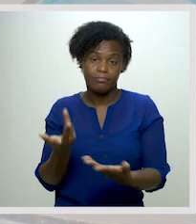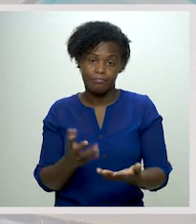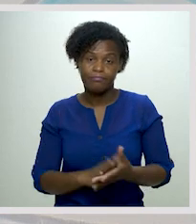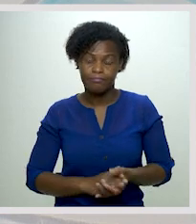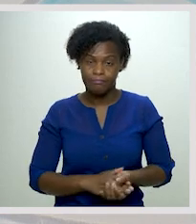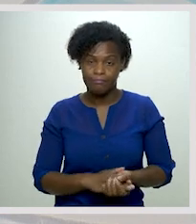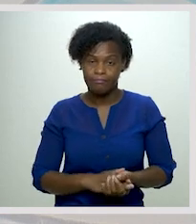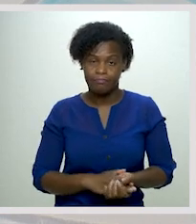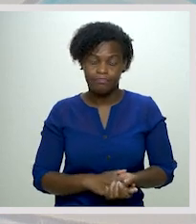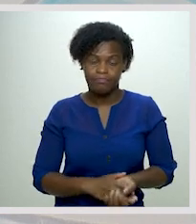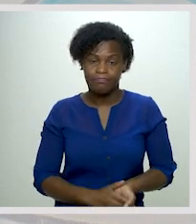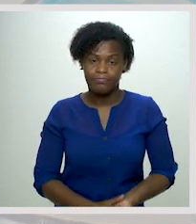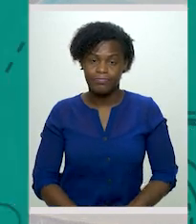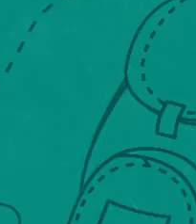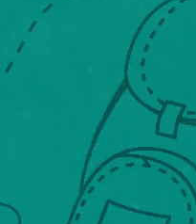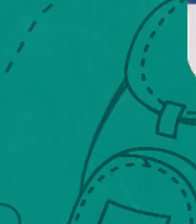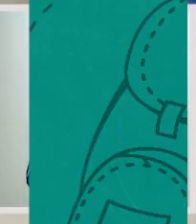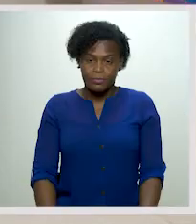propriamente dita.